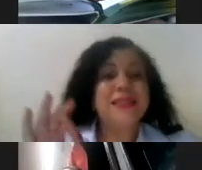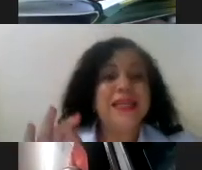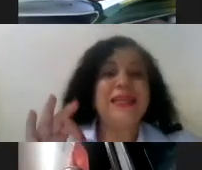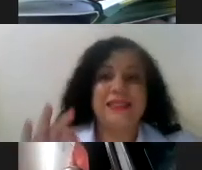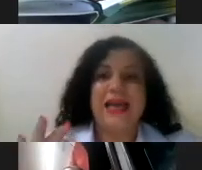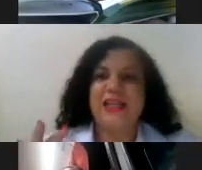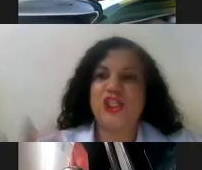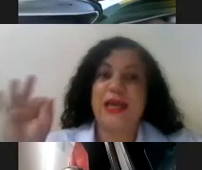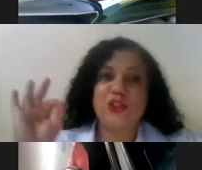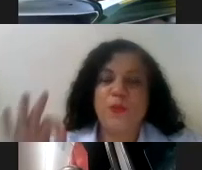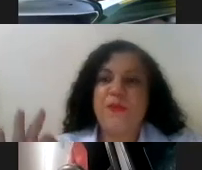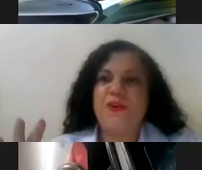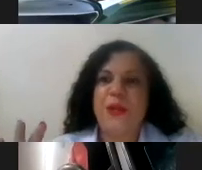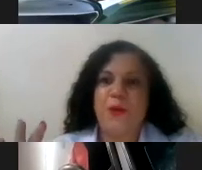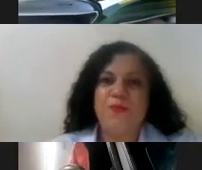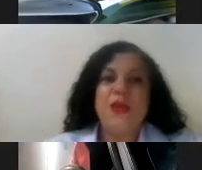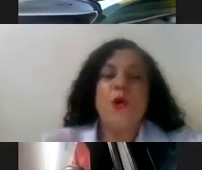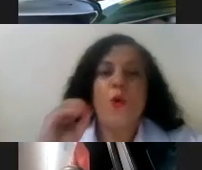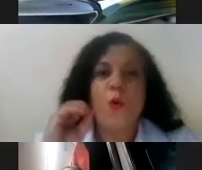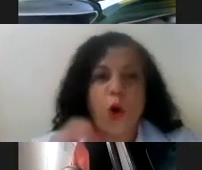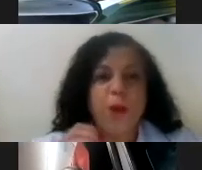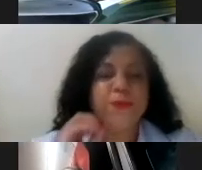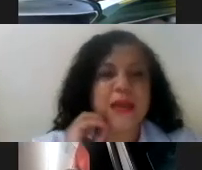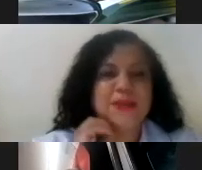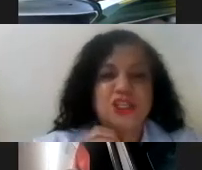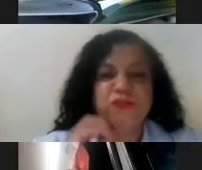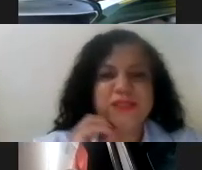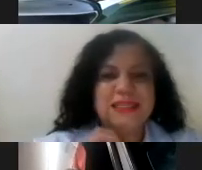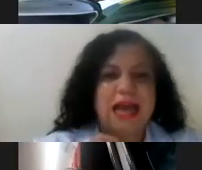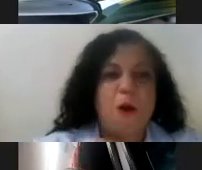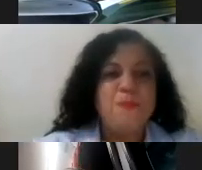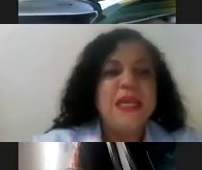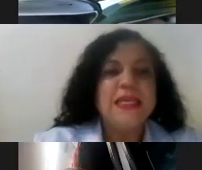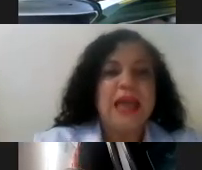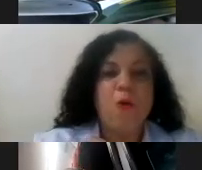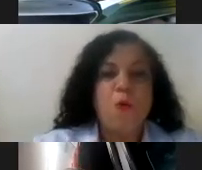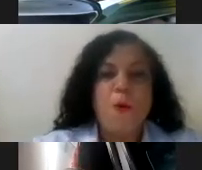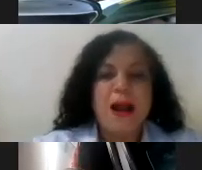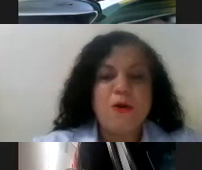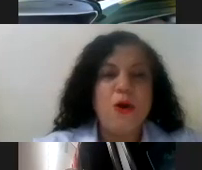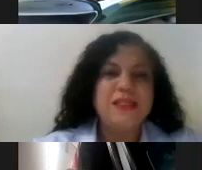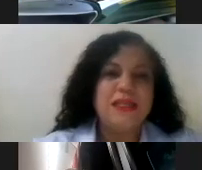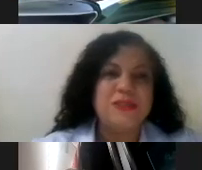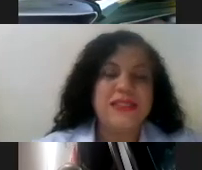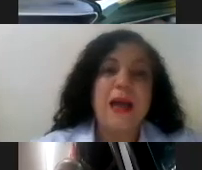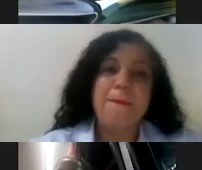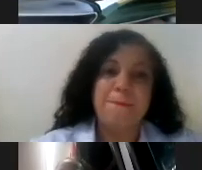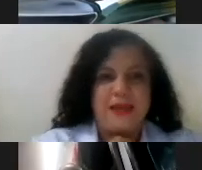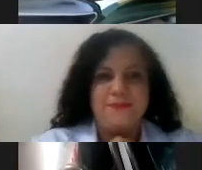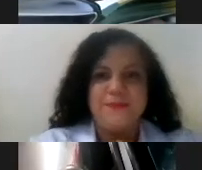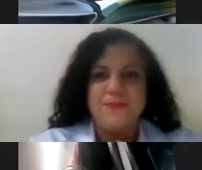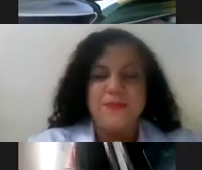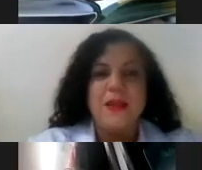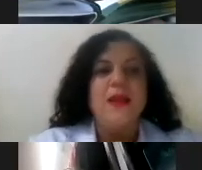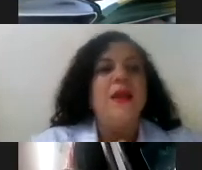Até 37 é subfebril. O corpo está emitindo um sinal que alguma coisa não está